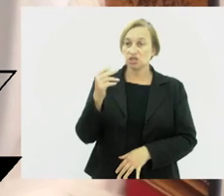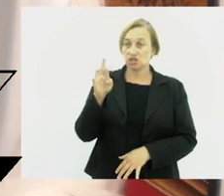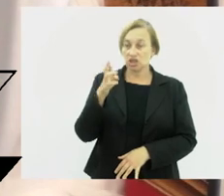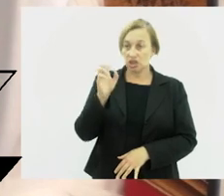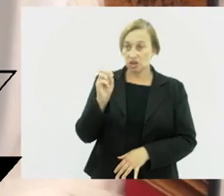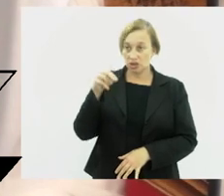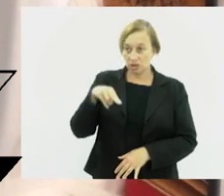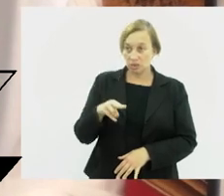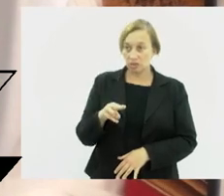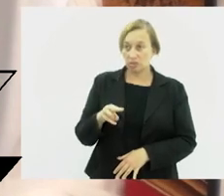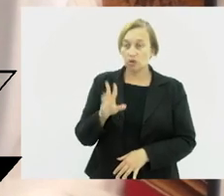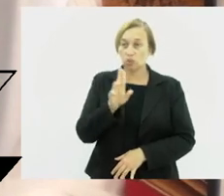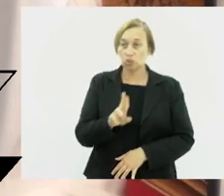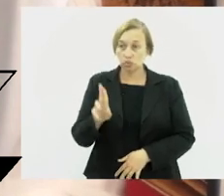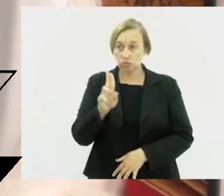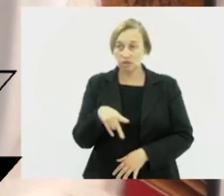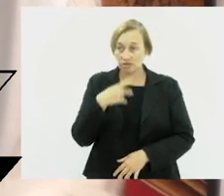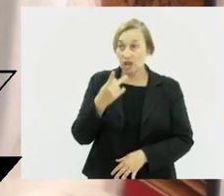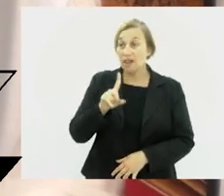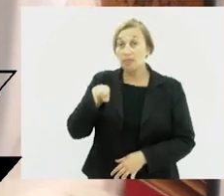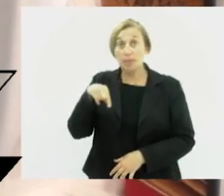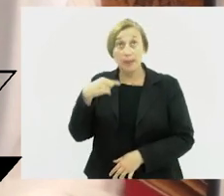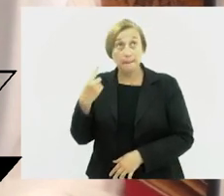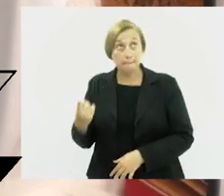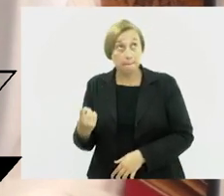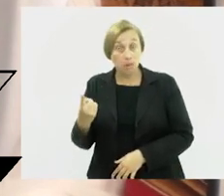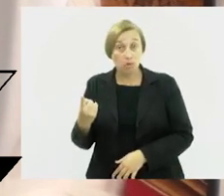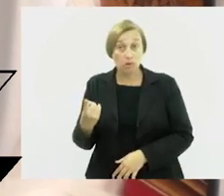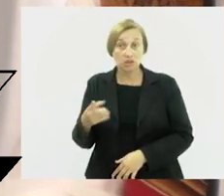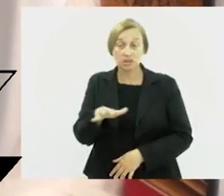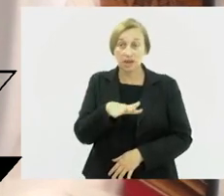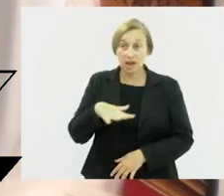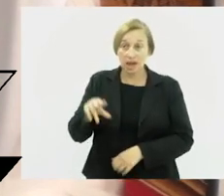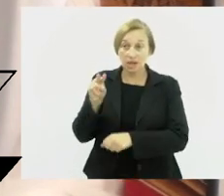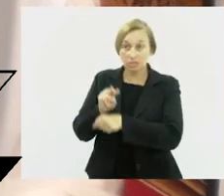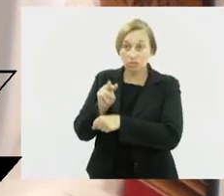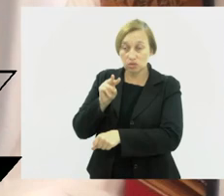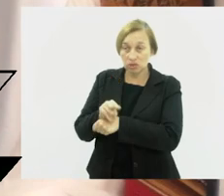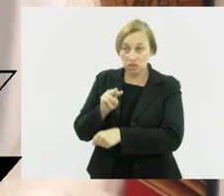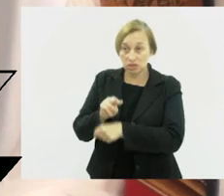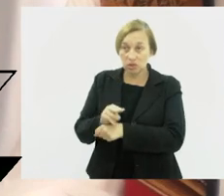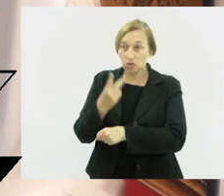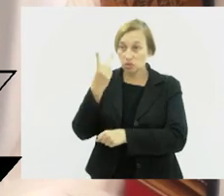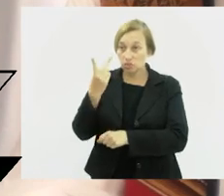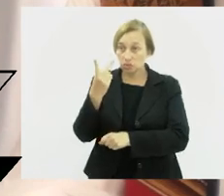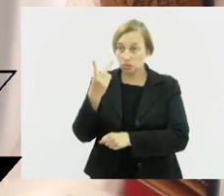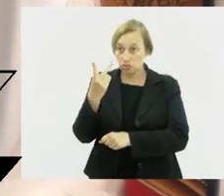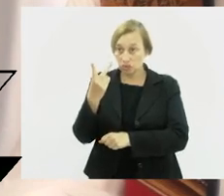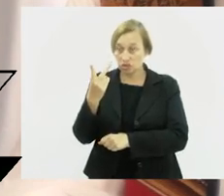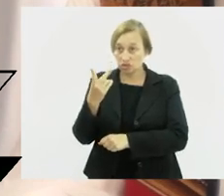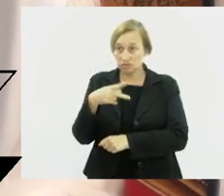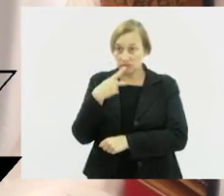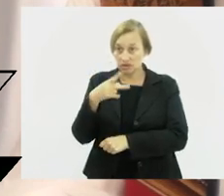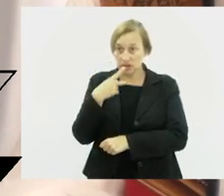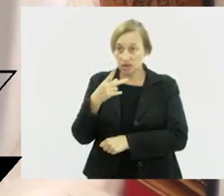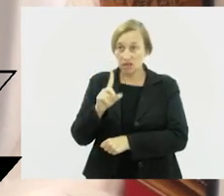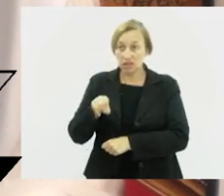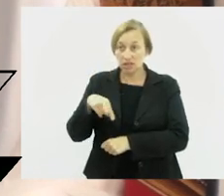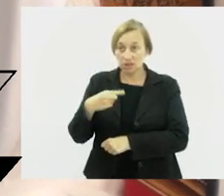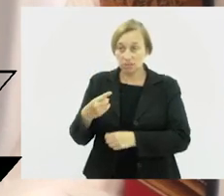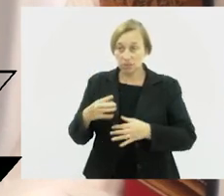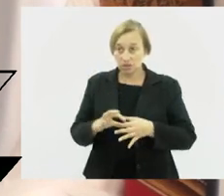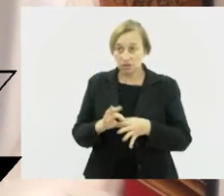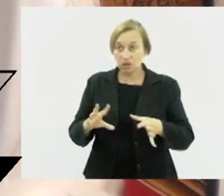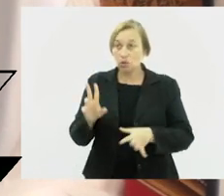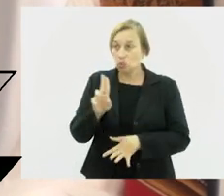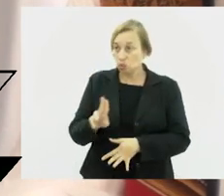palavra. Depois temos a Unidade de Proteção e Resgate Animal, com 2 inscritos, e a OAB, que já fez